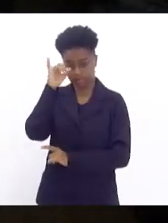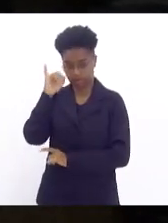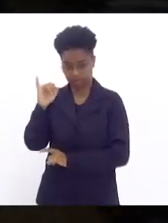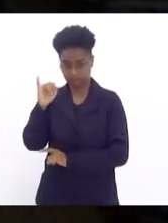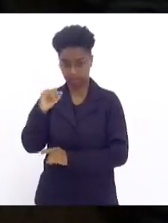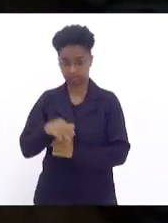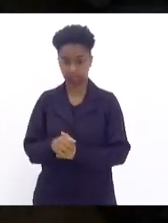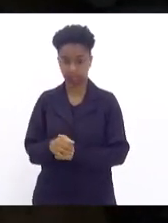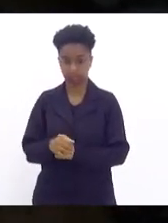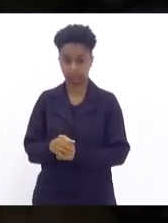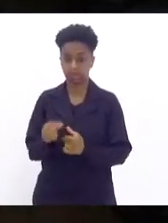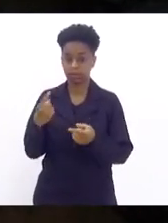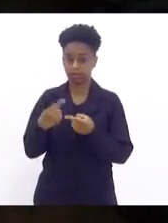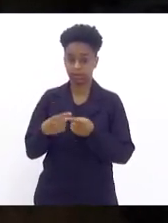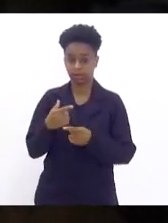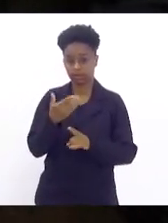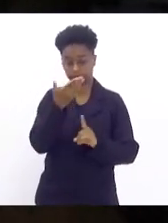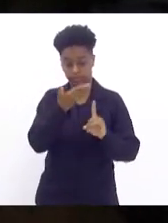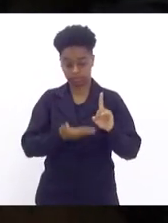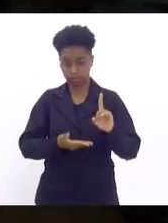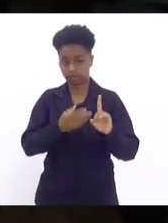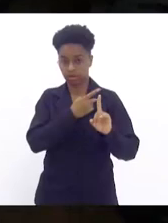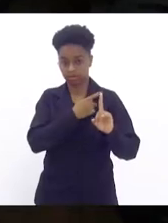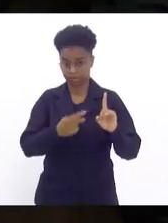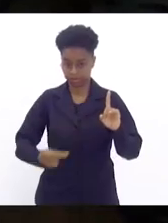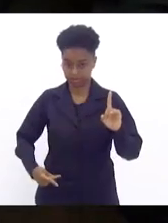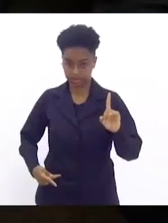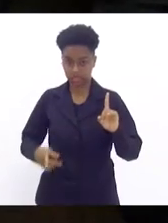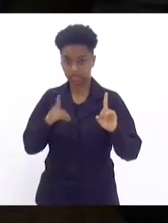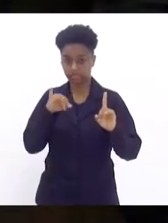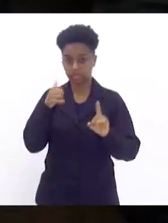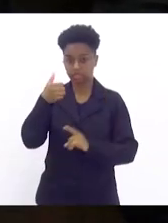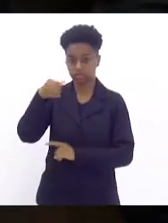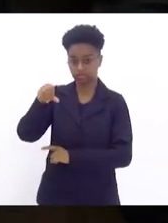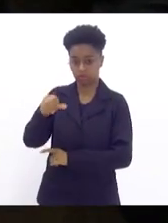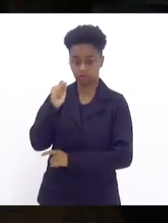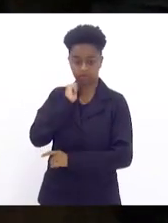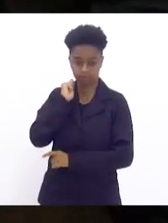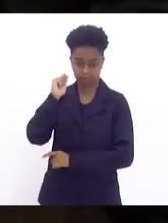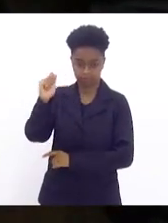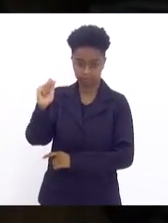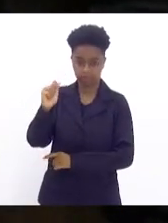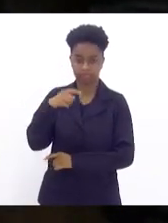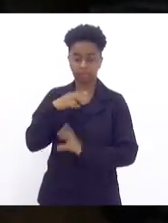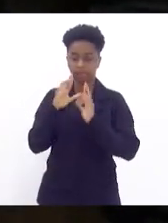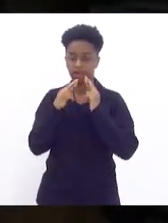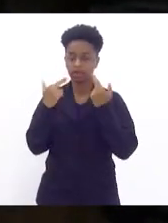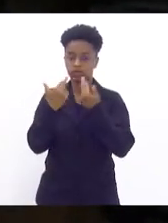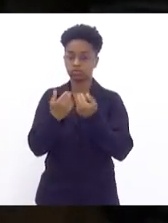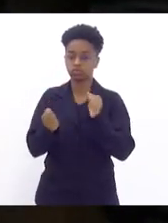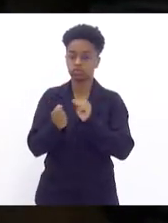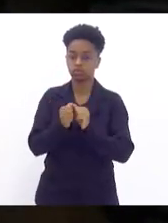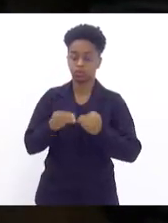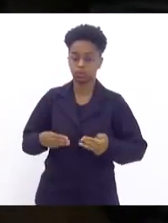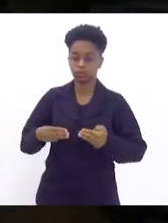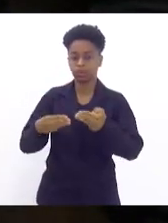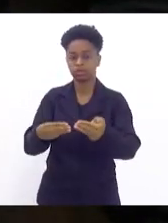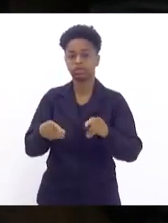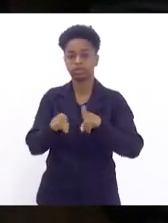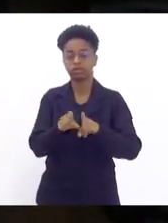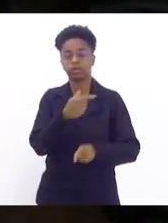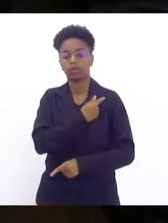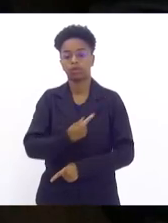o presidente Luiz Inácio Lula no dia 19 de Abril em uma reunião com o ministro governadores